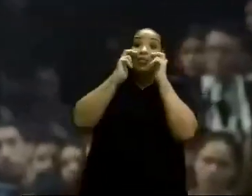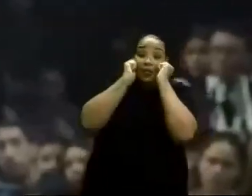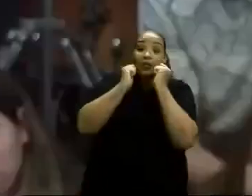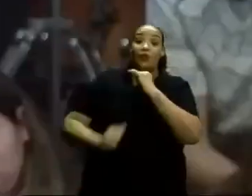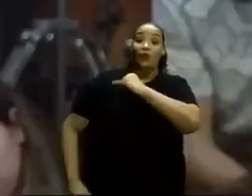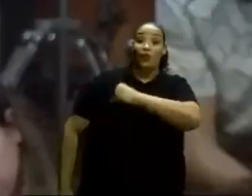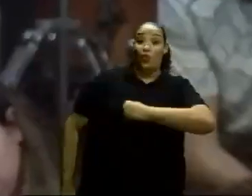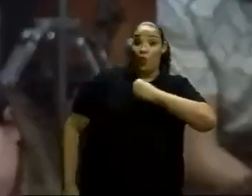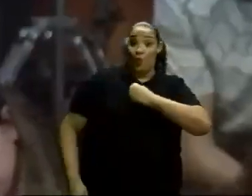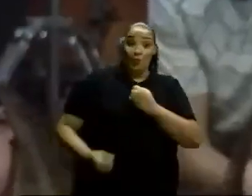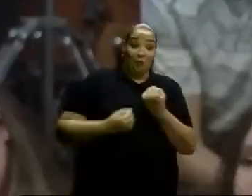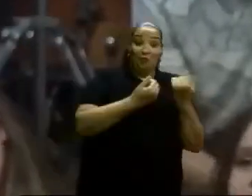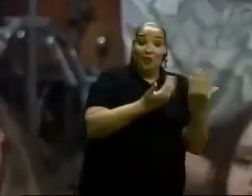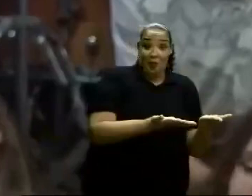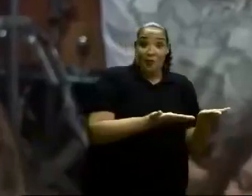sua mãe.